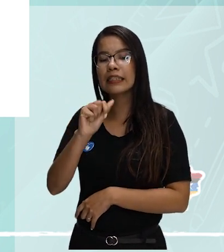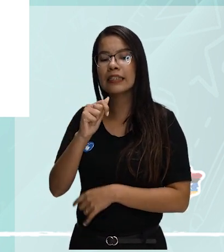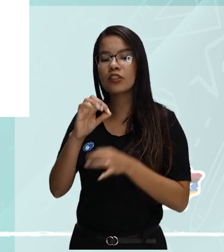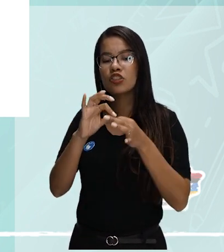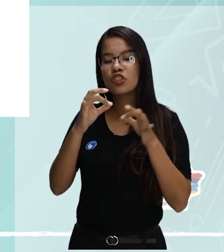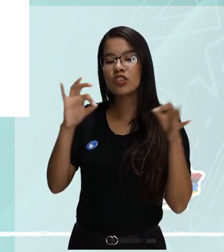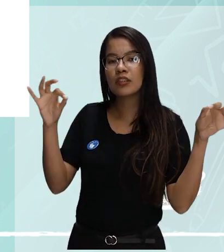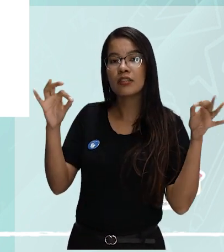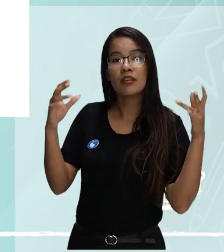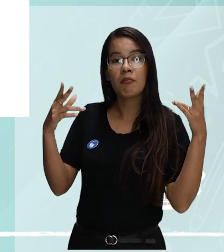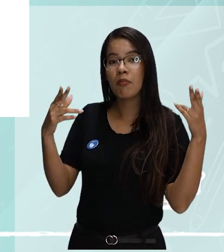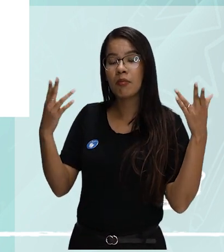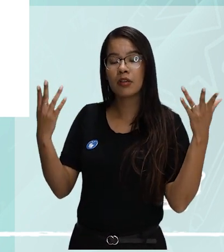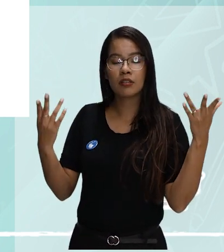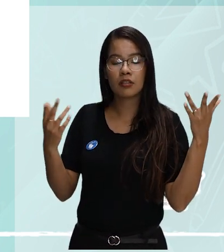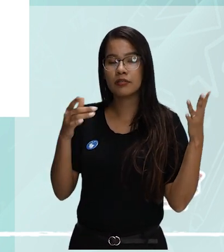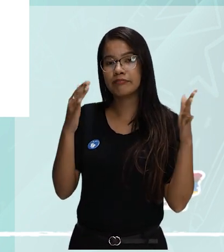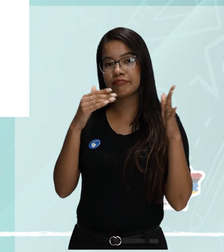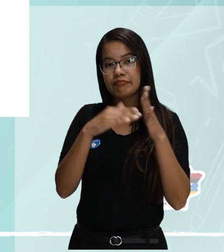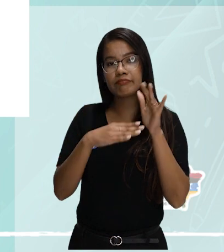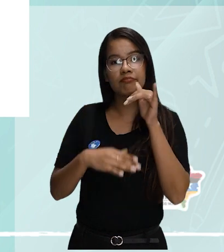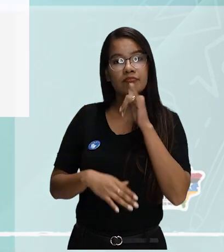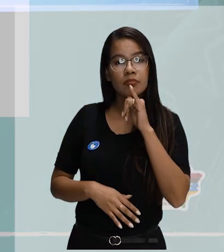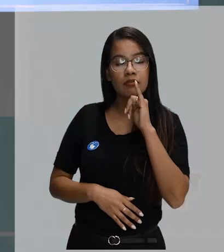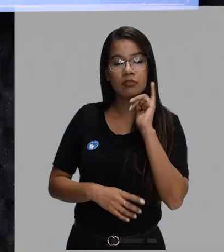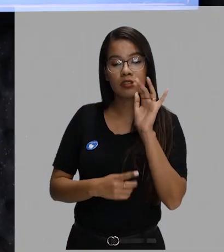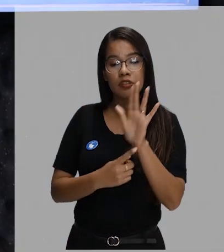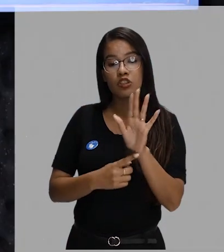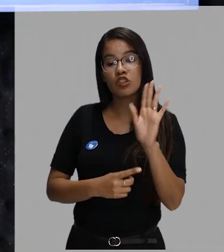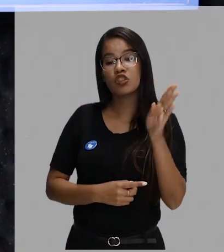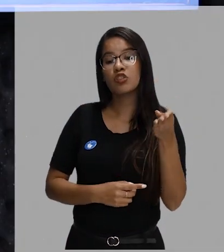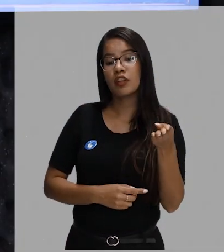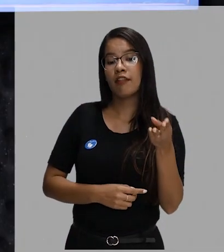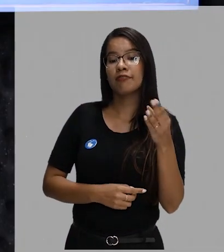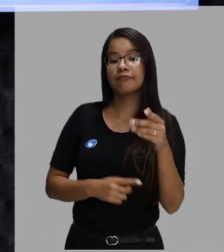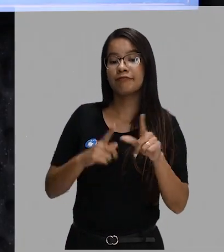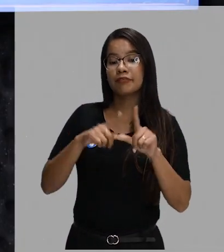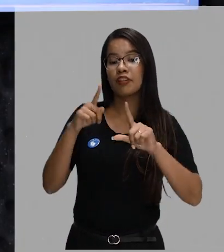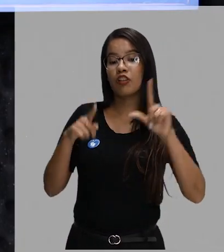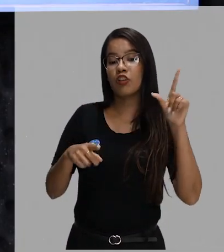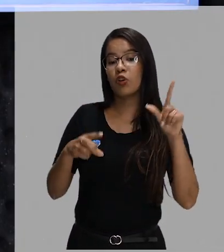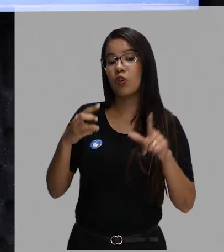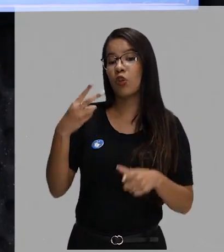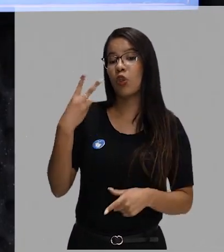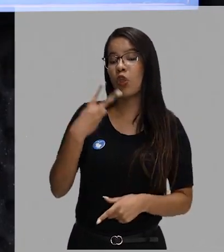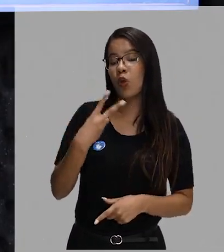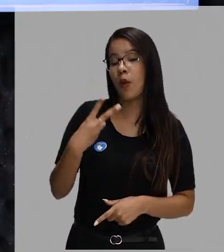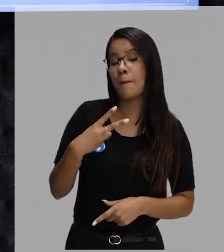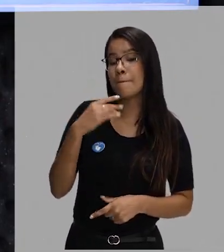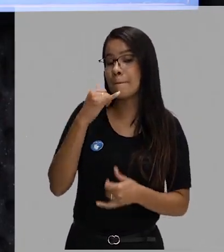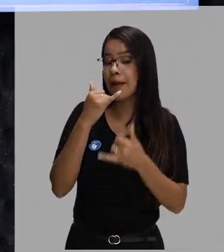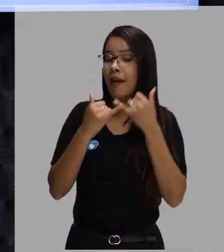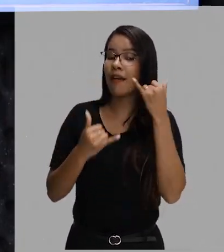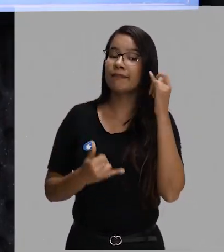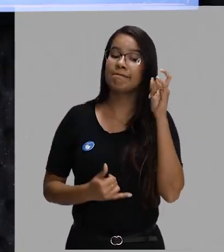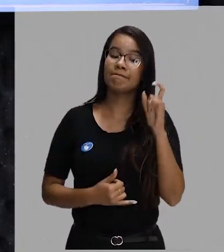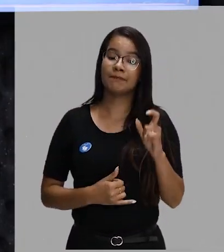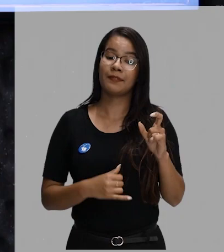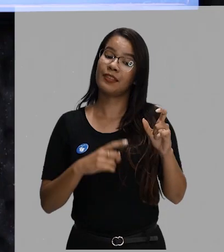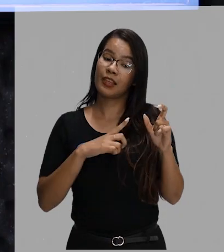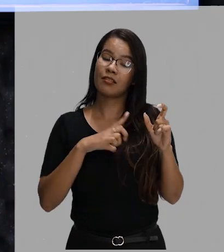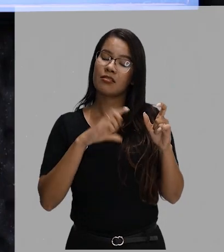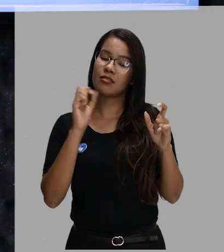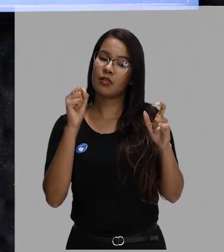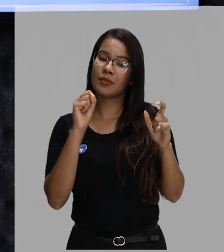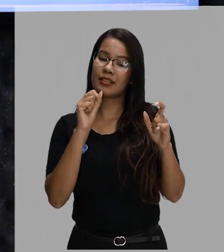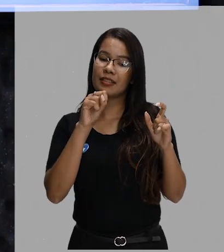mesma. Então, esse aqui é o exemplo de uma função par. Já esse aqui parece ser uma função par. Existe uma simetria?